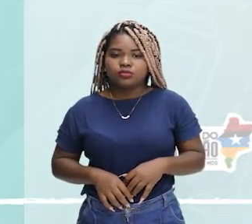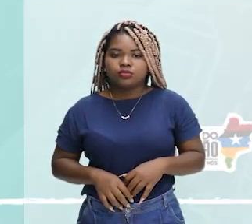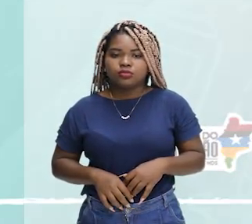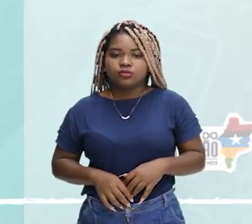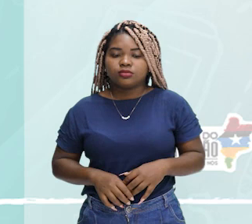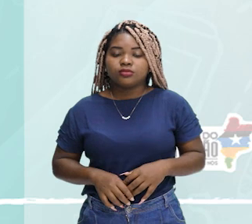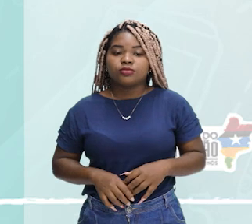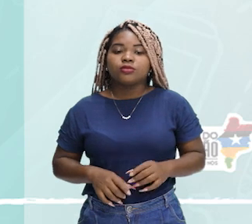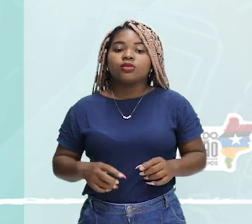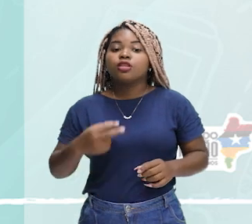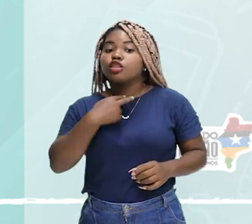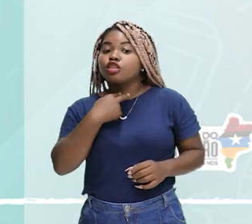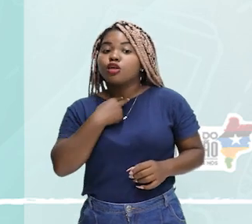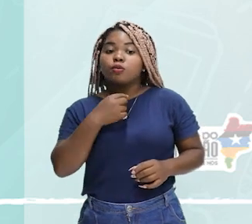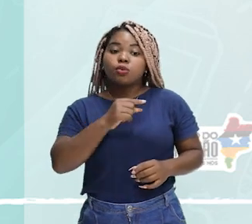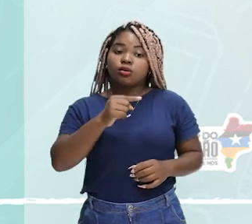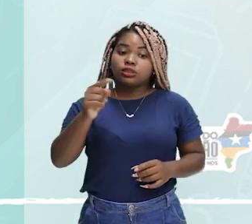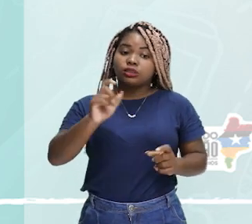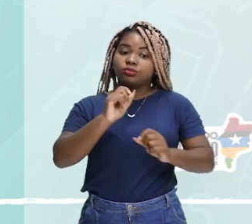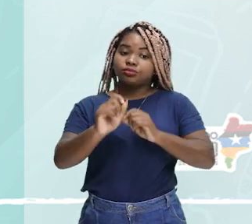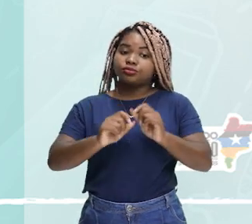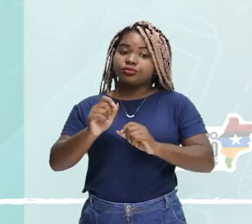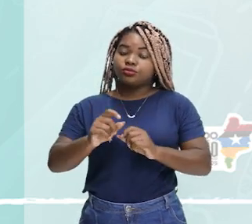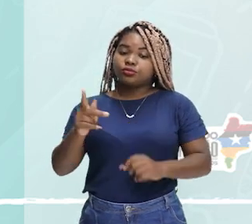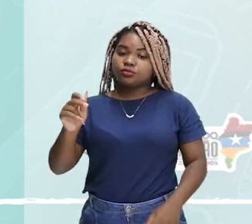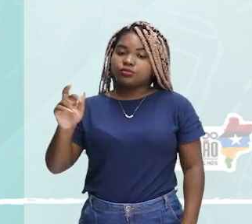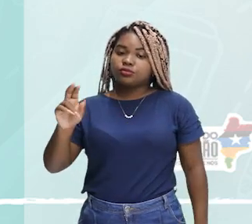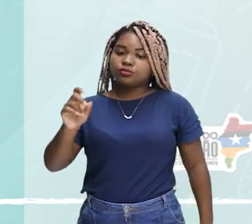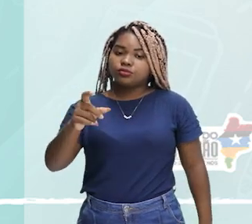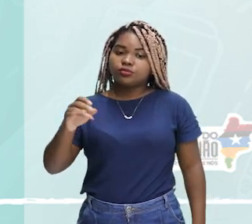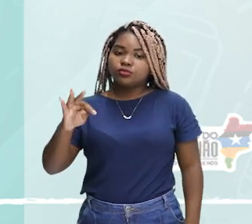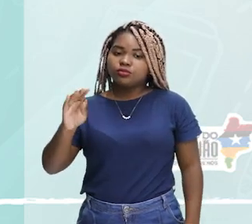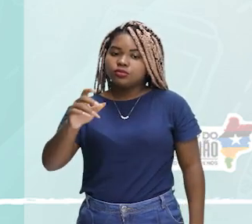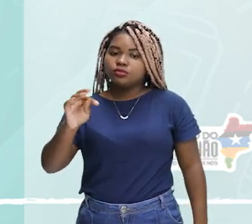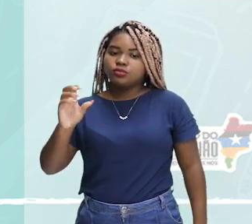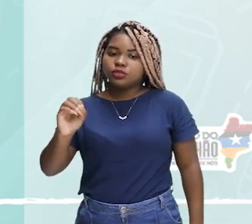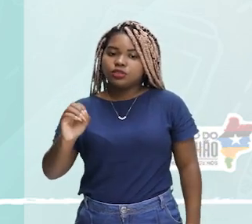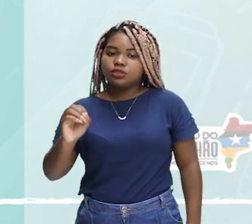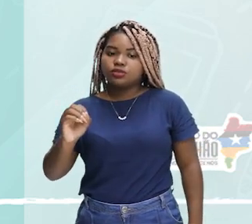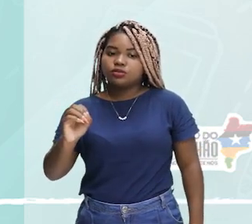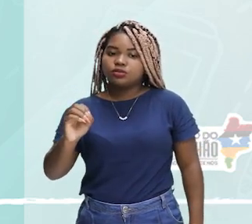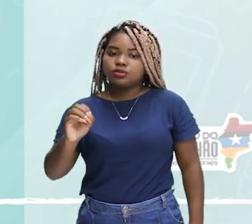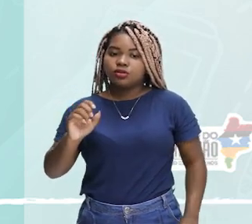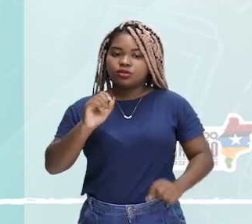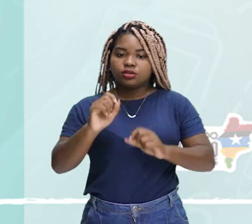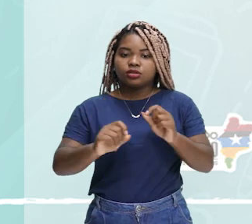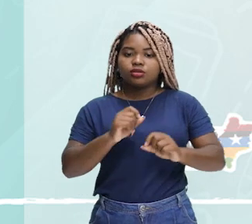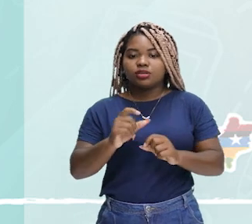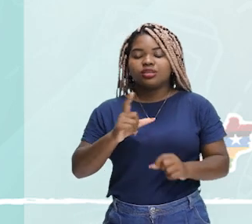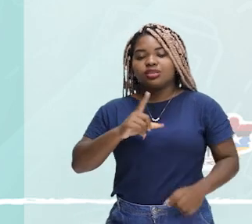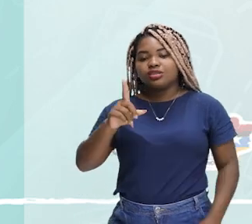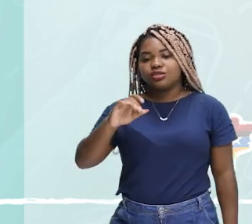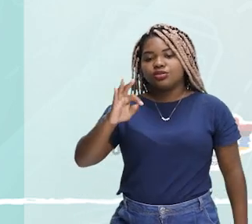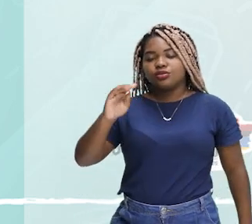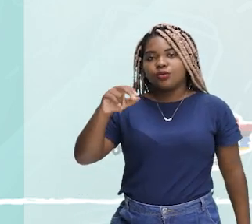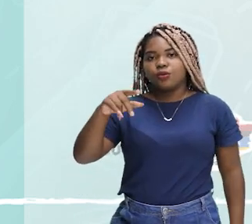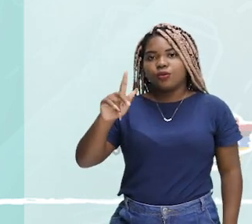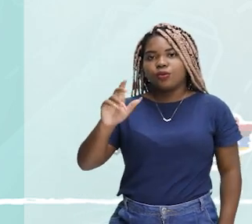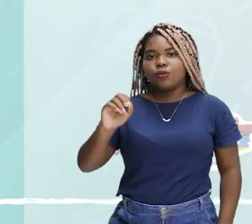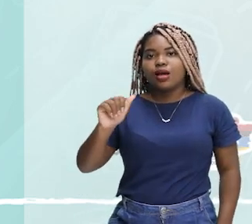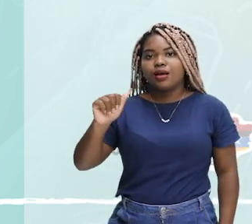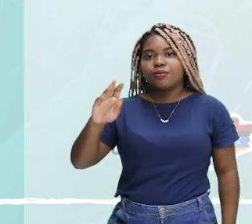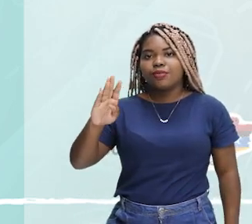Não devem ser acentuadas as paroxítonas terminadas em ditongos abertos, não devem ser acentuadas. Alguns exemplos: